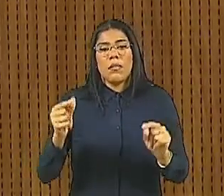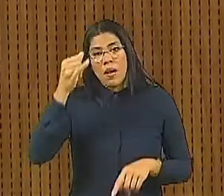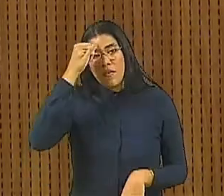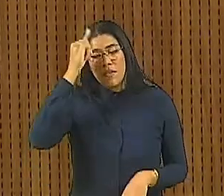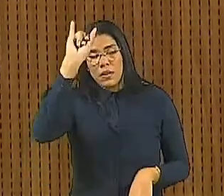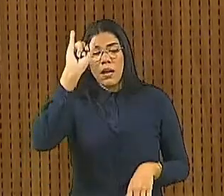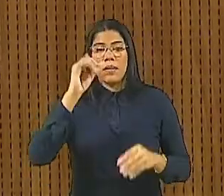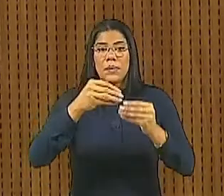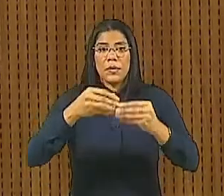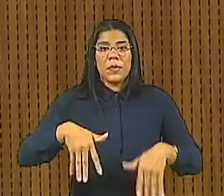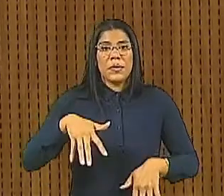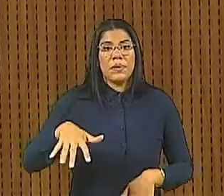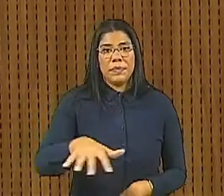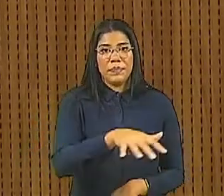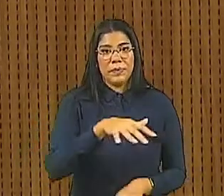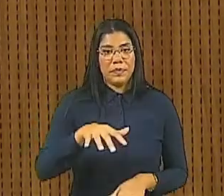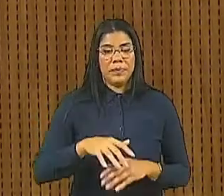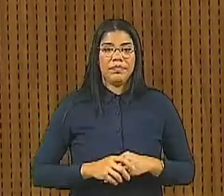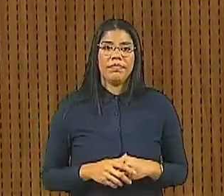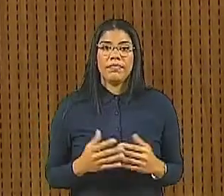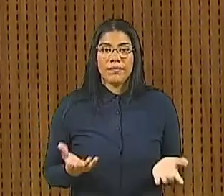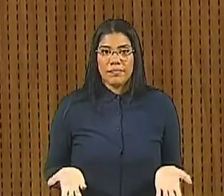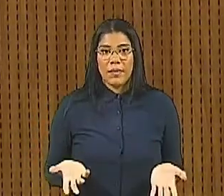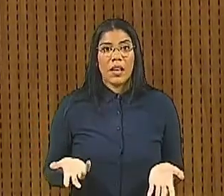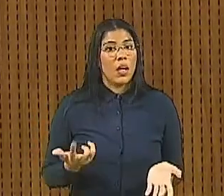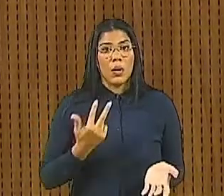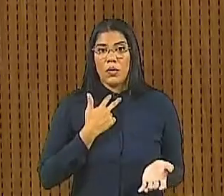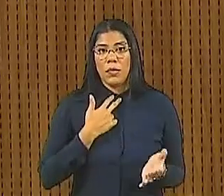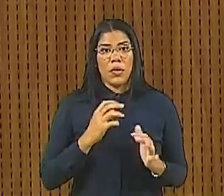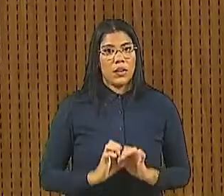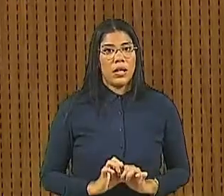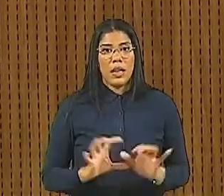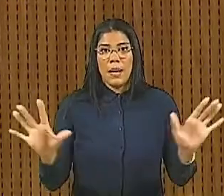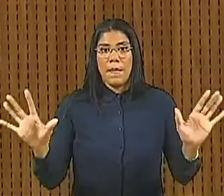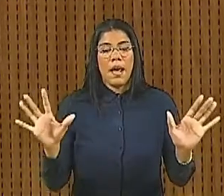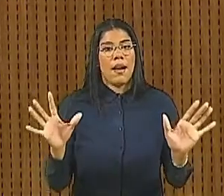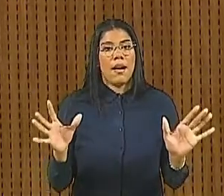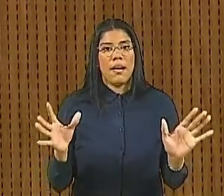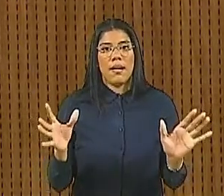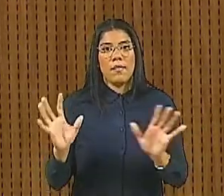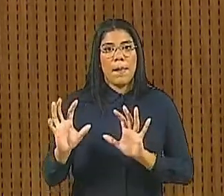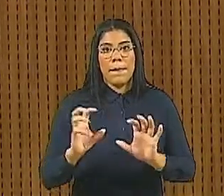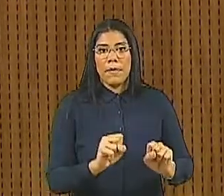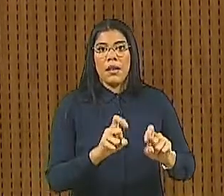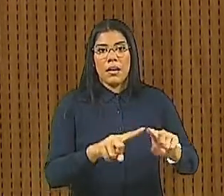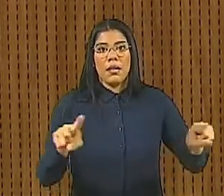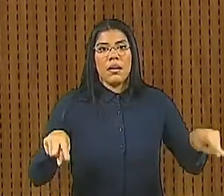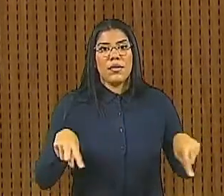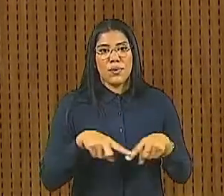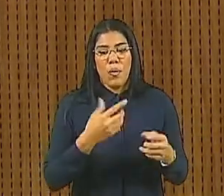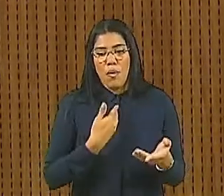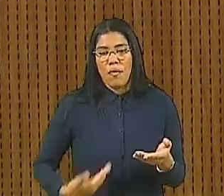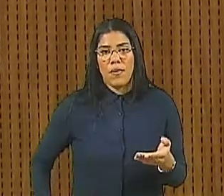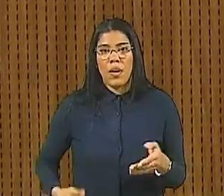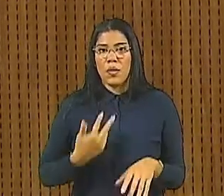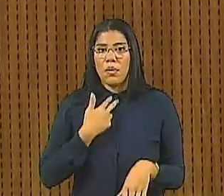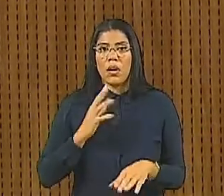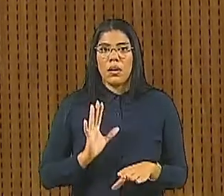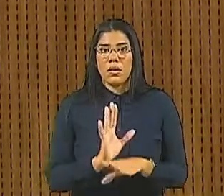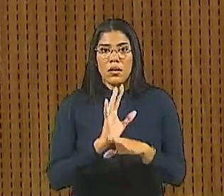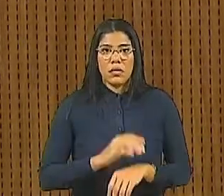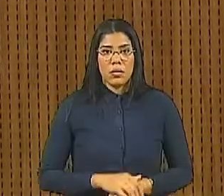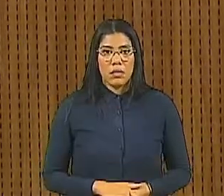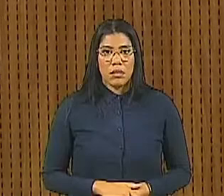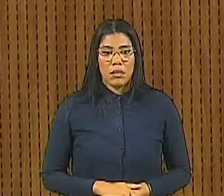destruição. Essa destruição não pode ser licenciada com o beneplácito do governo do Estado, com apoio,